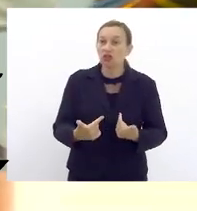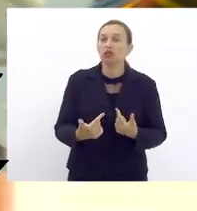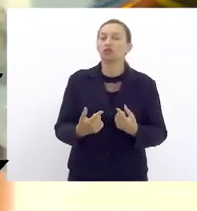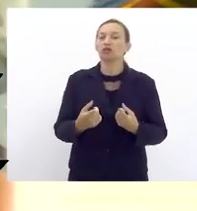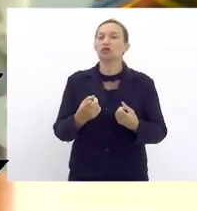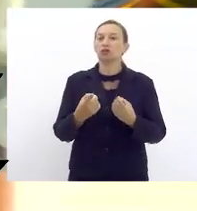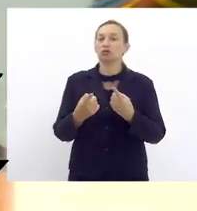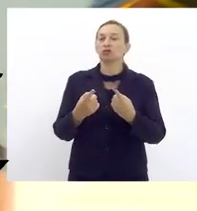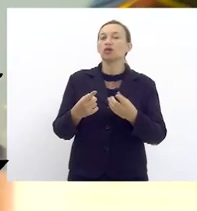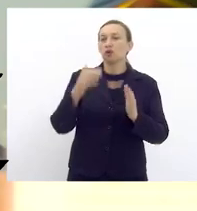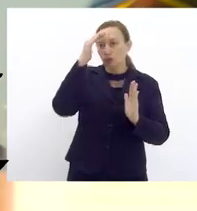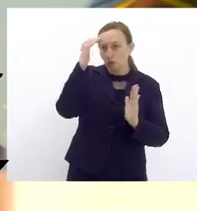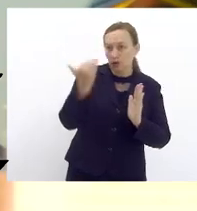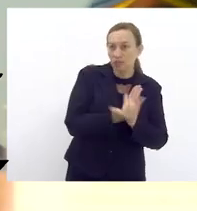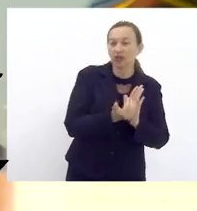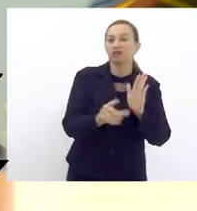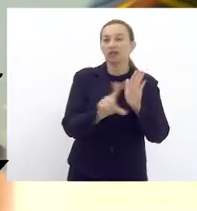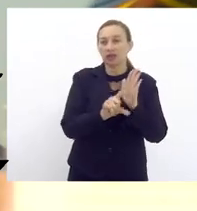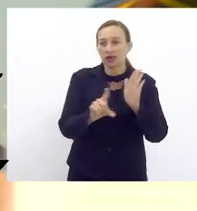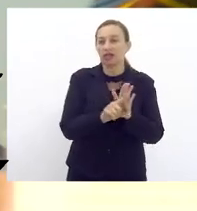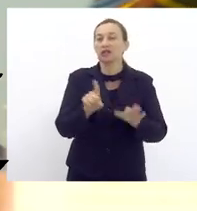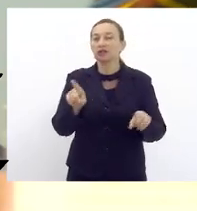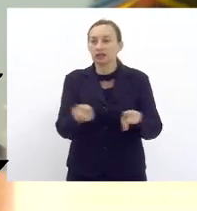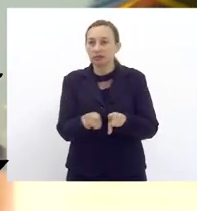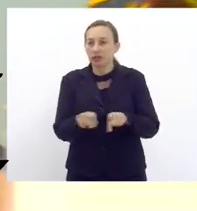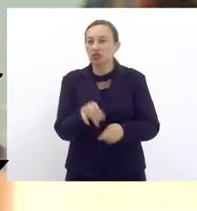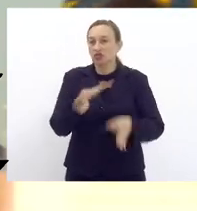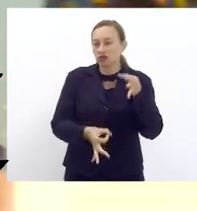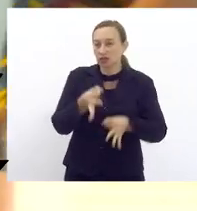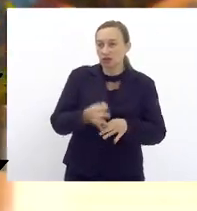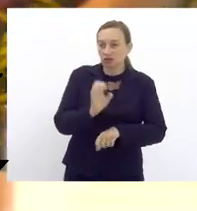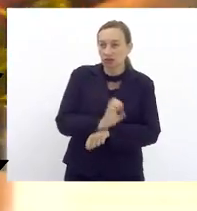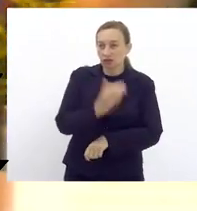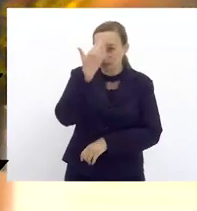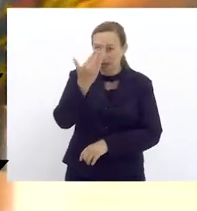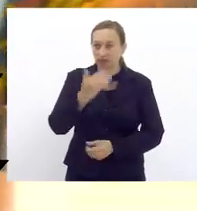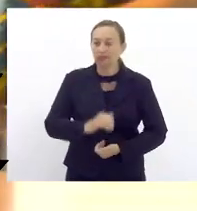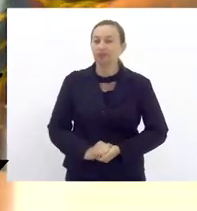fazer no cumprimento das leis e também no judiciário do nosso Estado obrigado